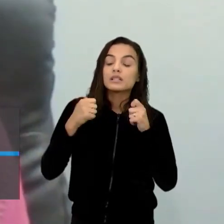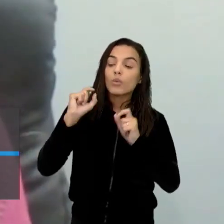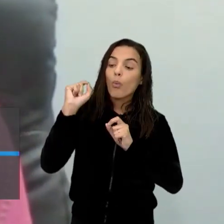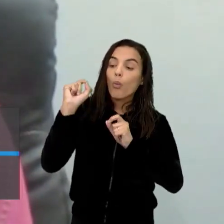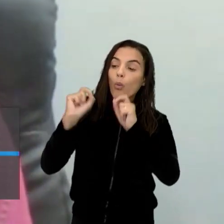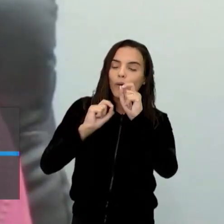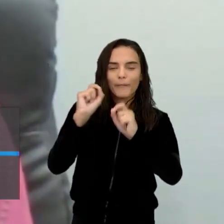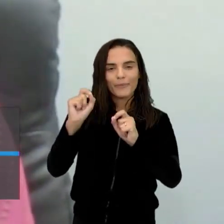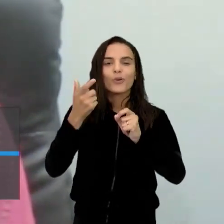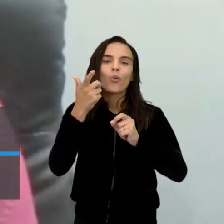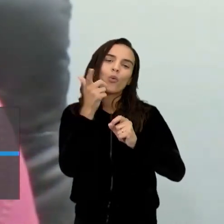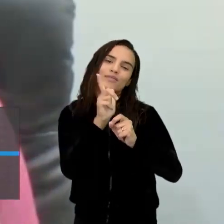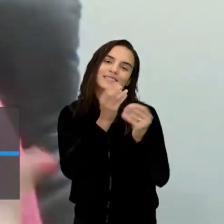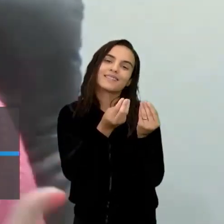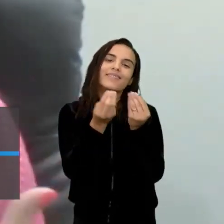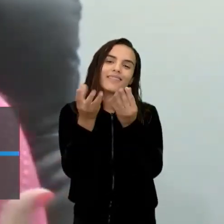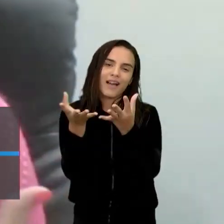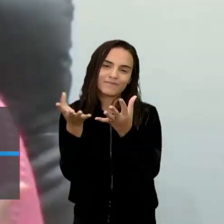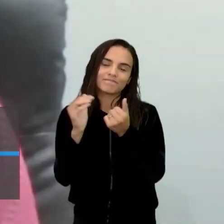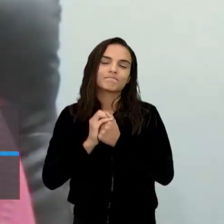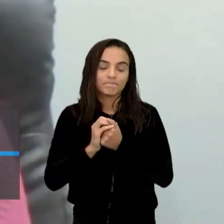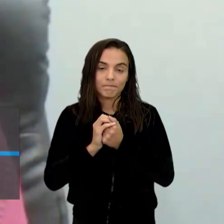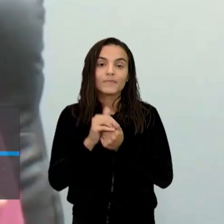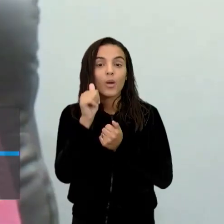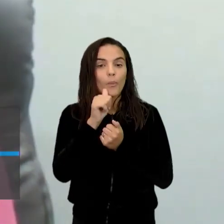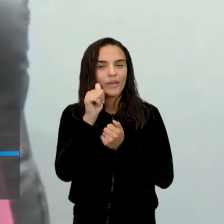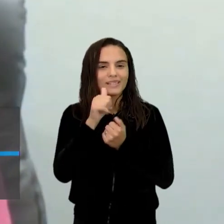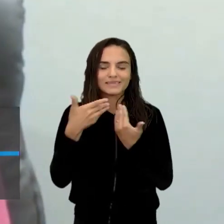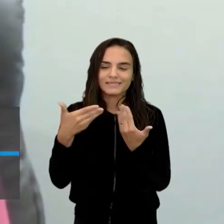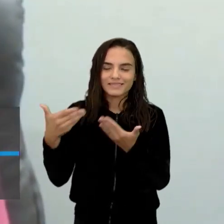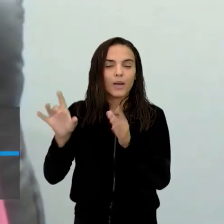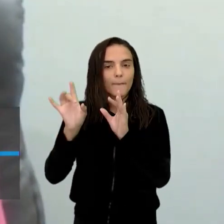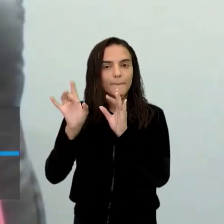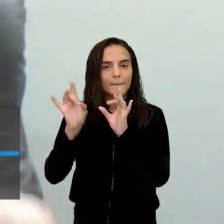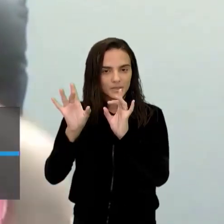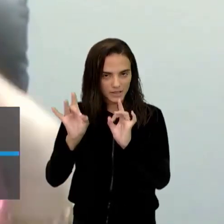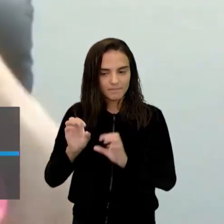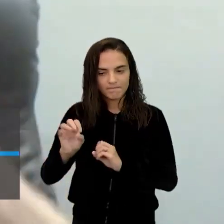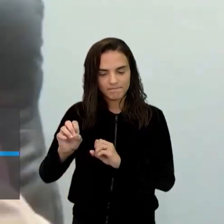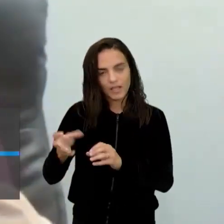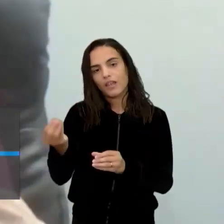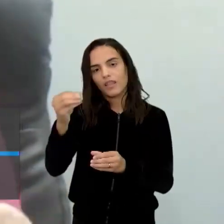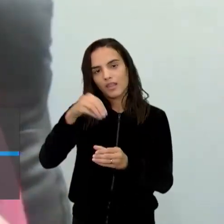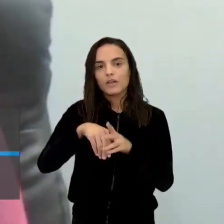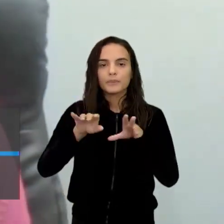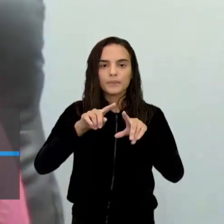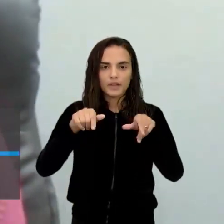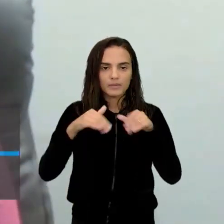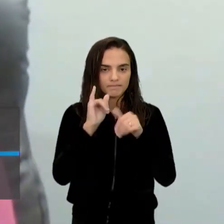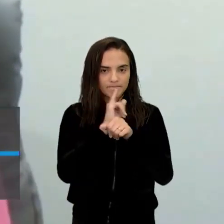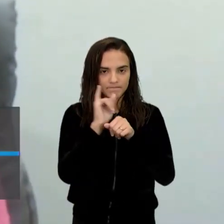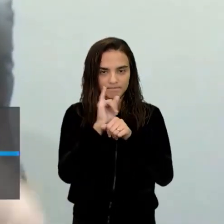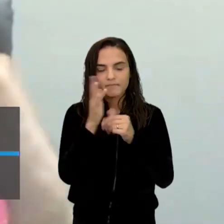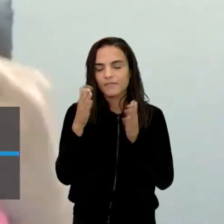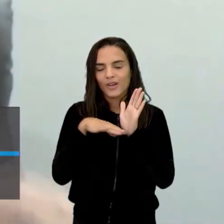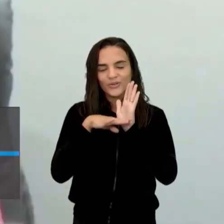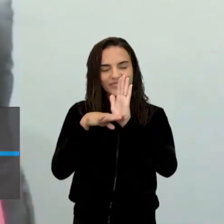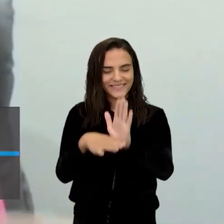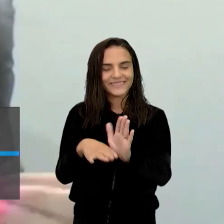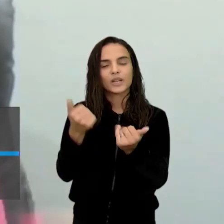poder providenciar. Tá? E as meninas do atendimento educacional especializado, da sala de recursos, nos